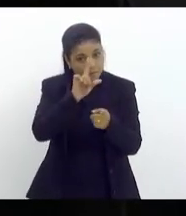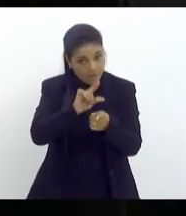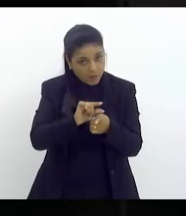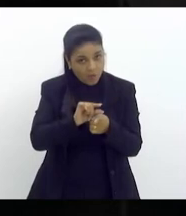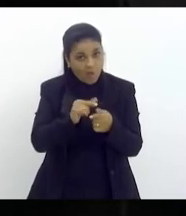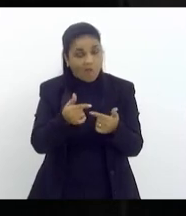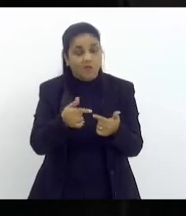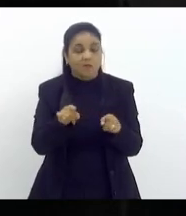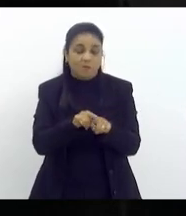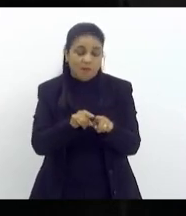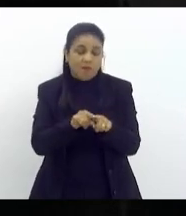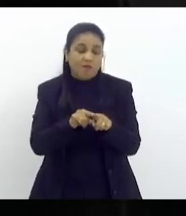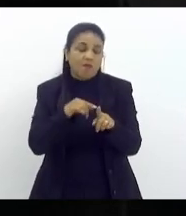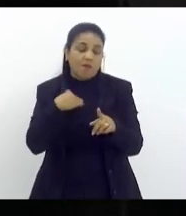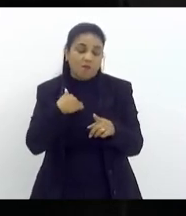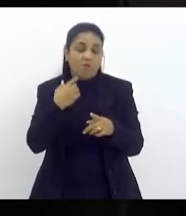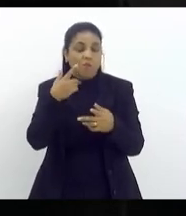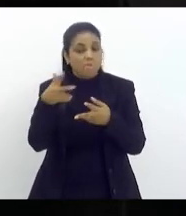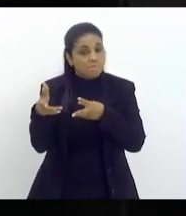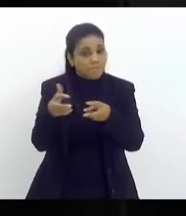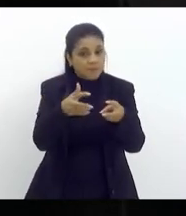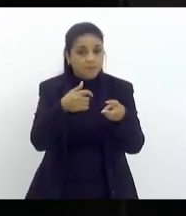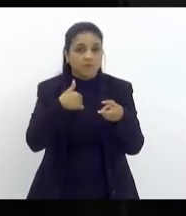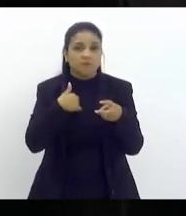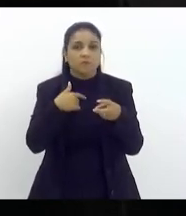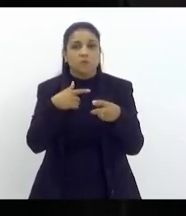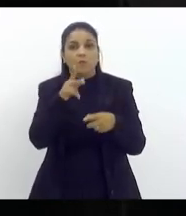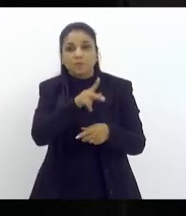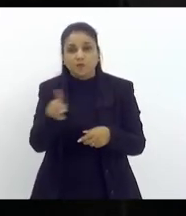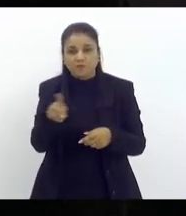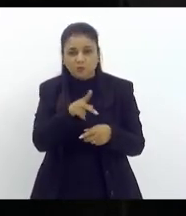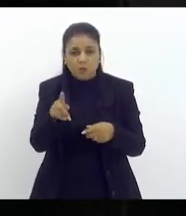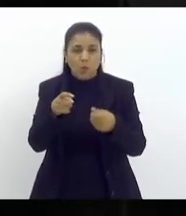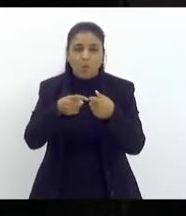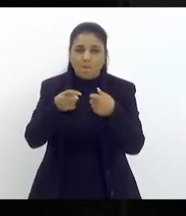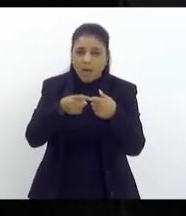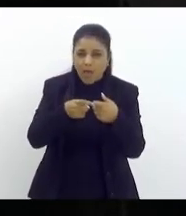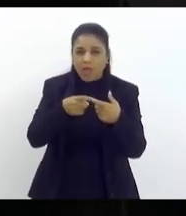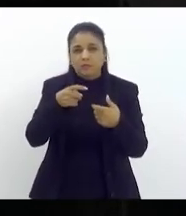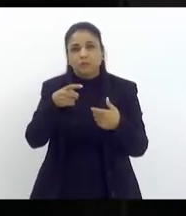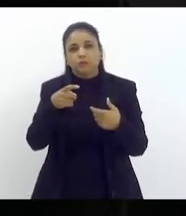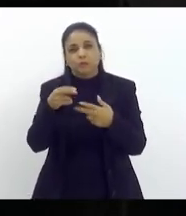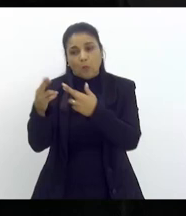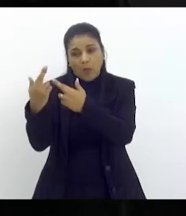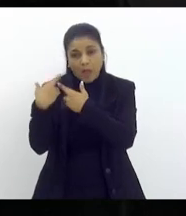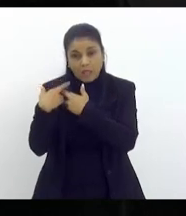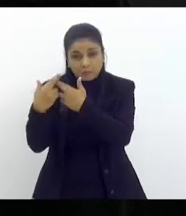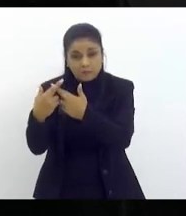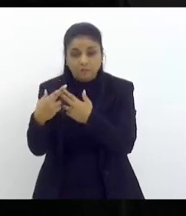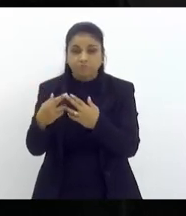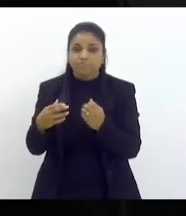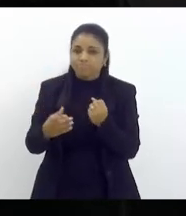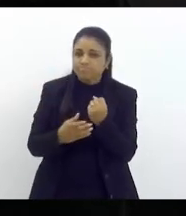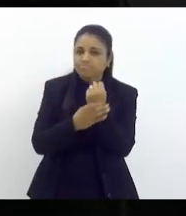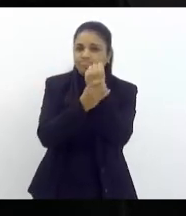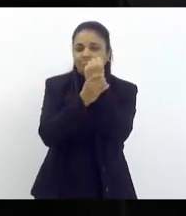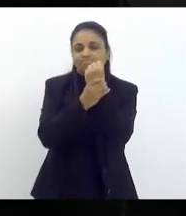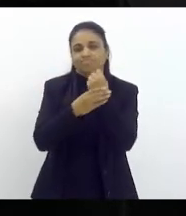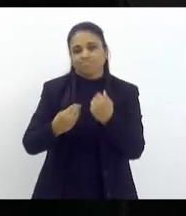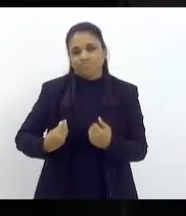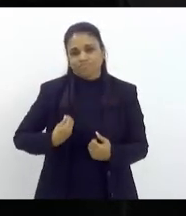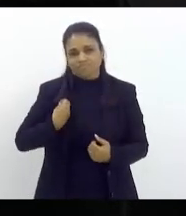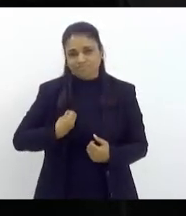na minha maneira de ver equivalente a professores e médicos pois são responsáveis por garantir a vida das pessoas